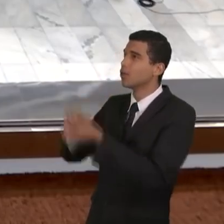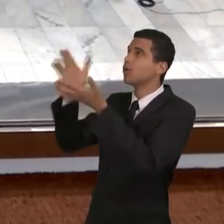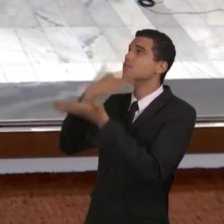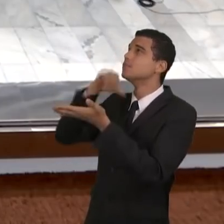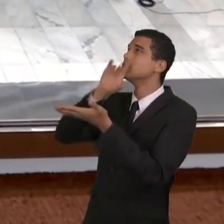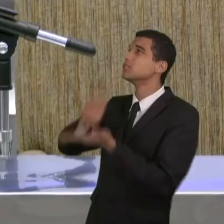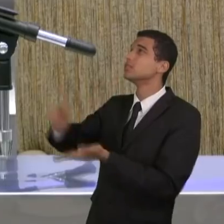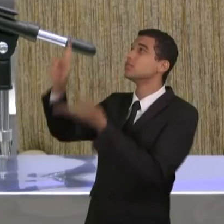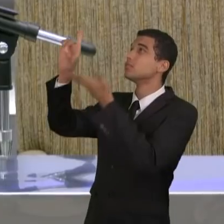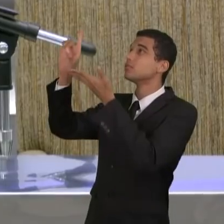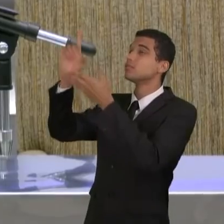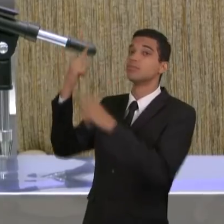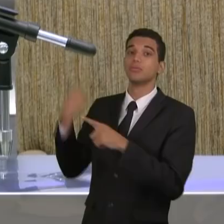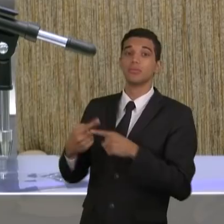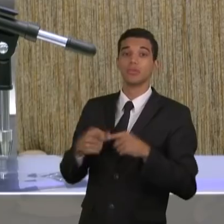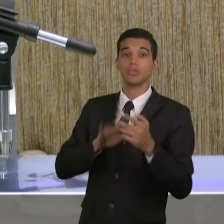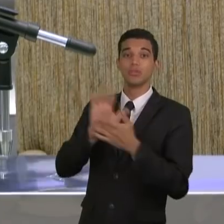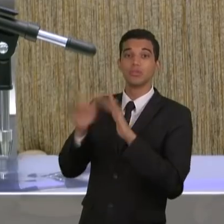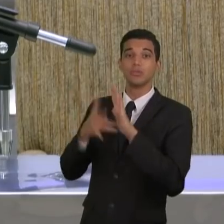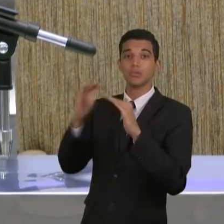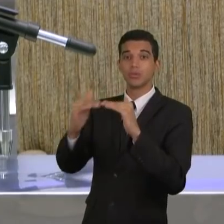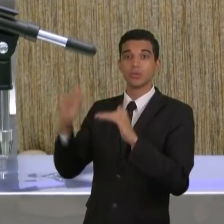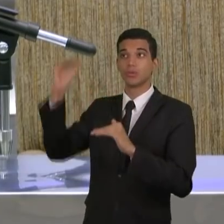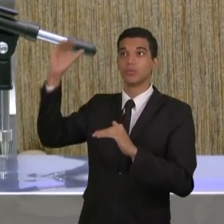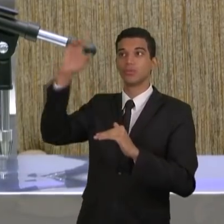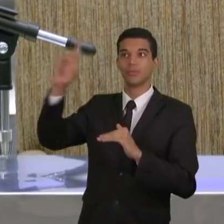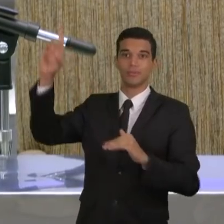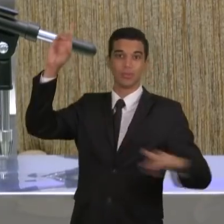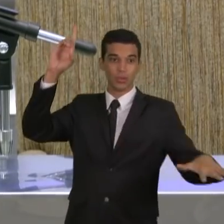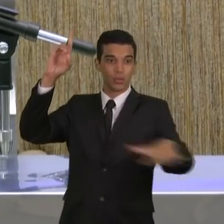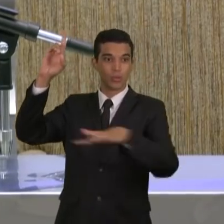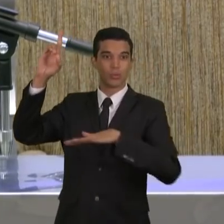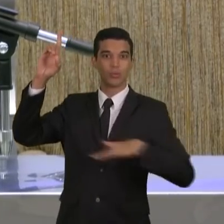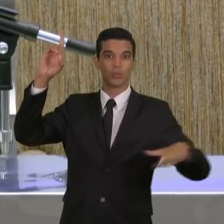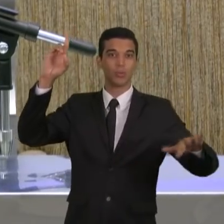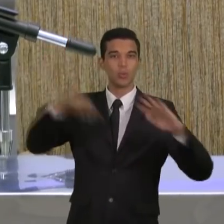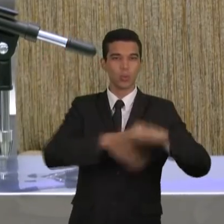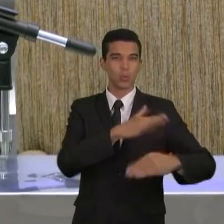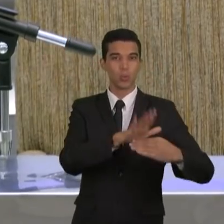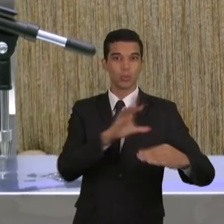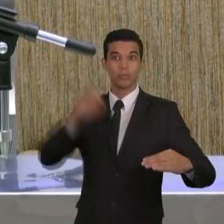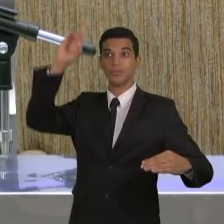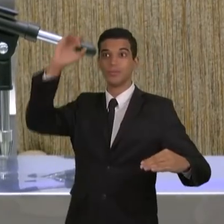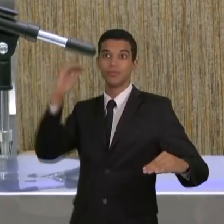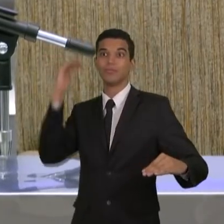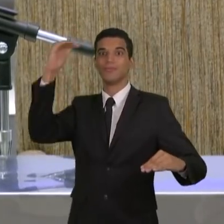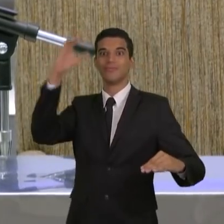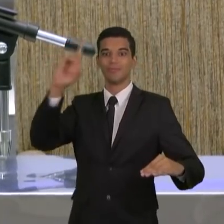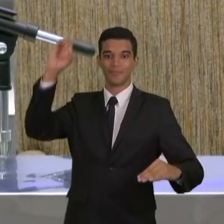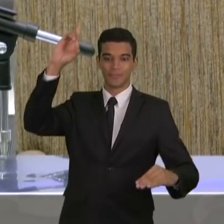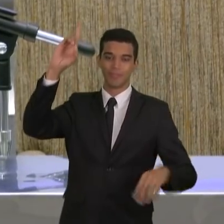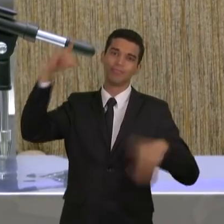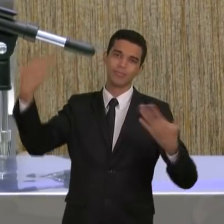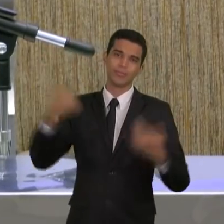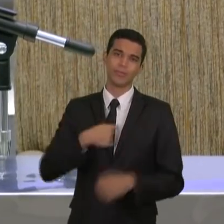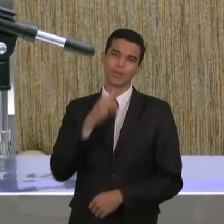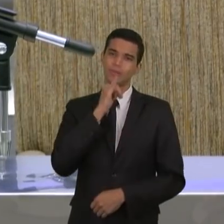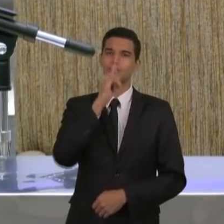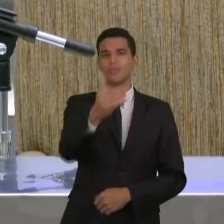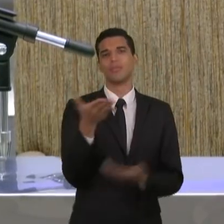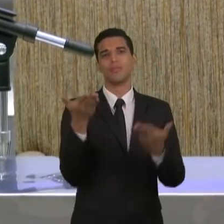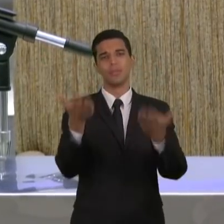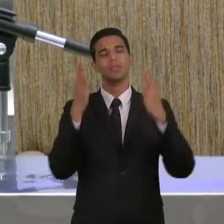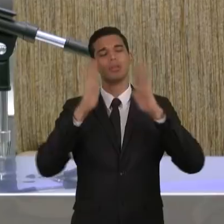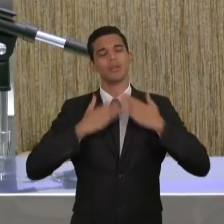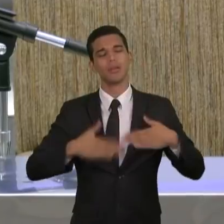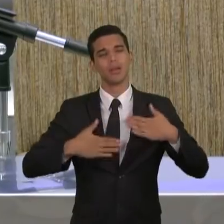e ele é soberano e eu vim aqui esta noite a parte de Deus para dizer o teu coração se acalma tua